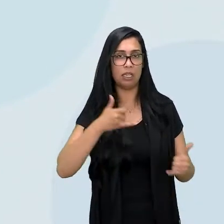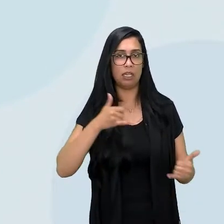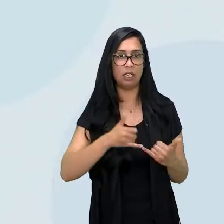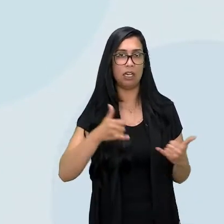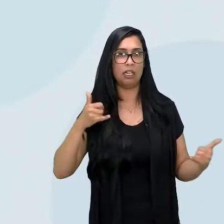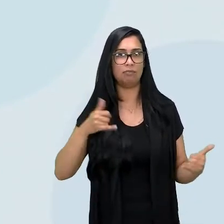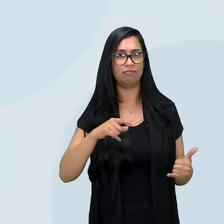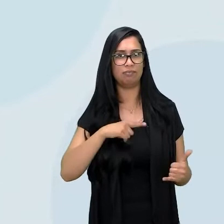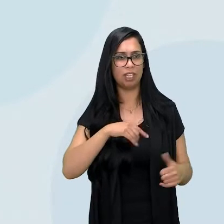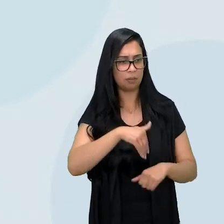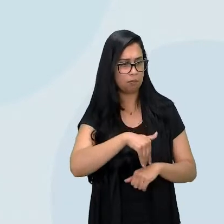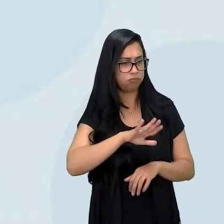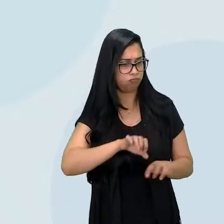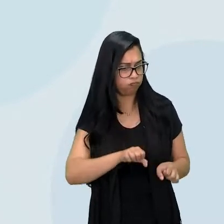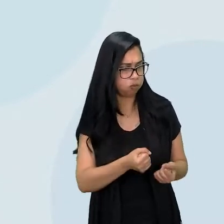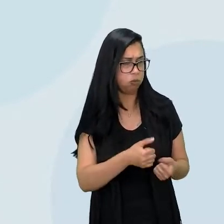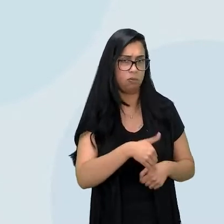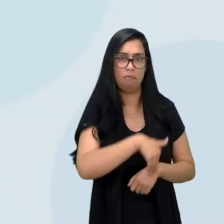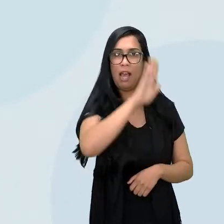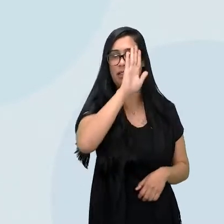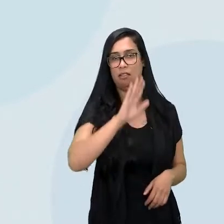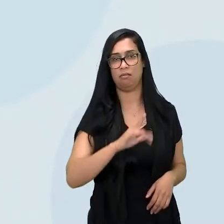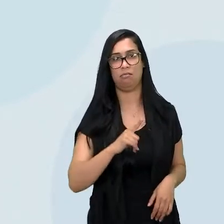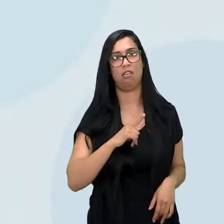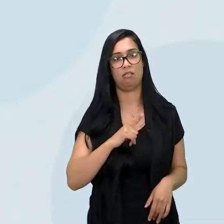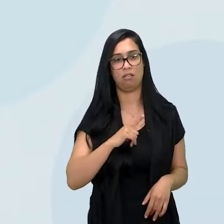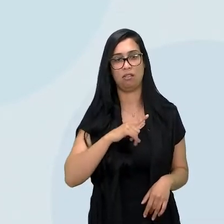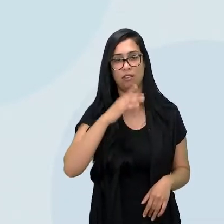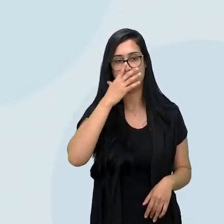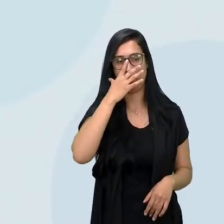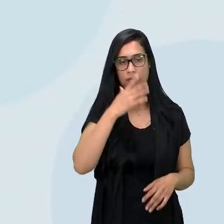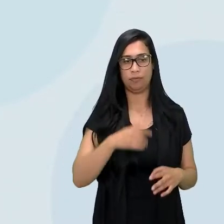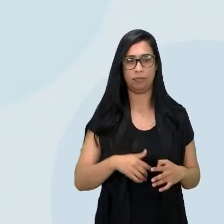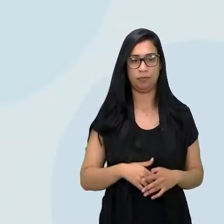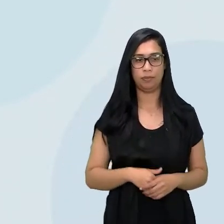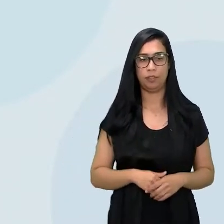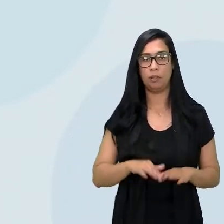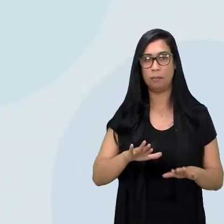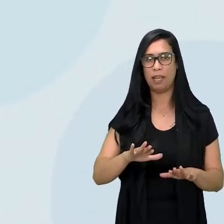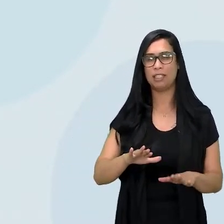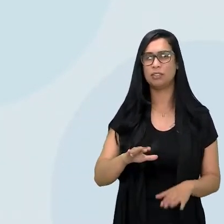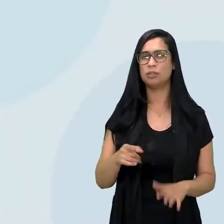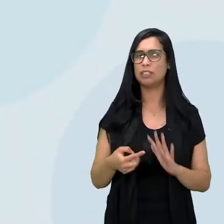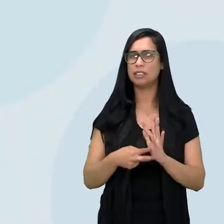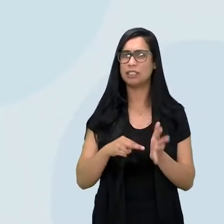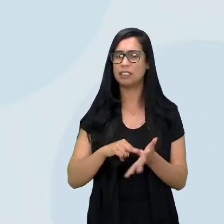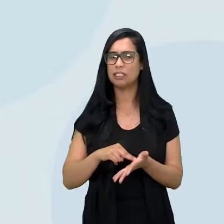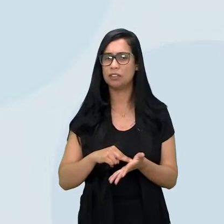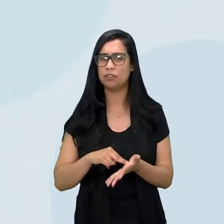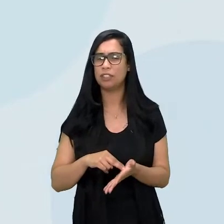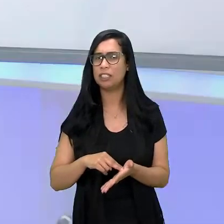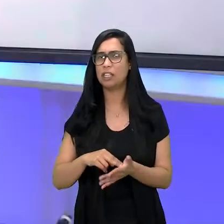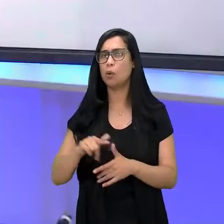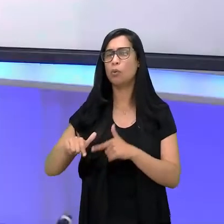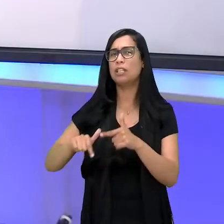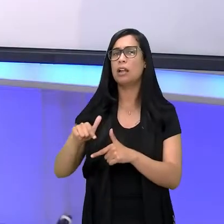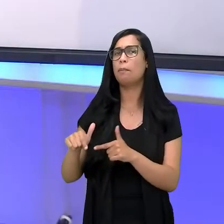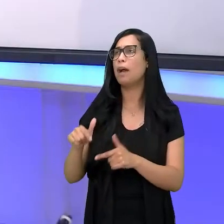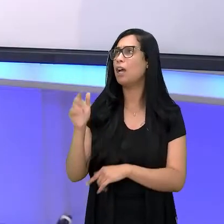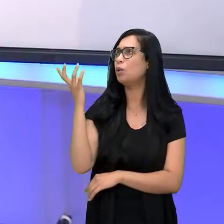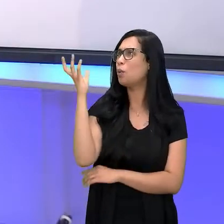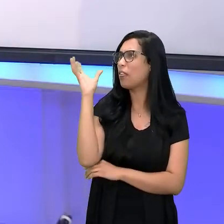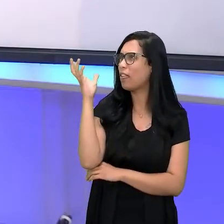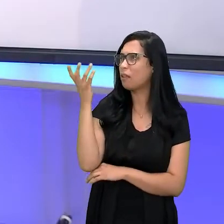ciência, algo útil a gente vai chamar de trabalho, né? No caso, o trabalho da lâmpada é fazer luz, né?